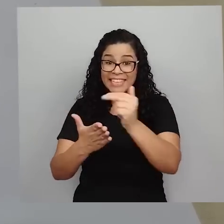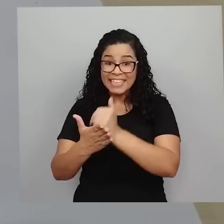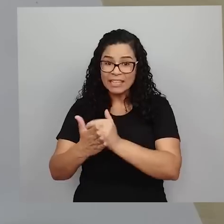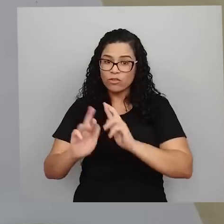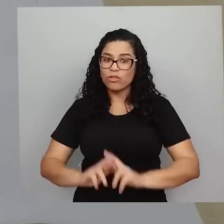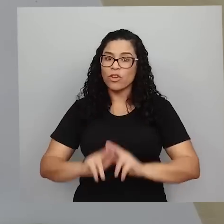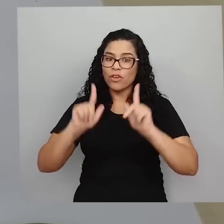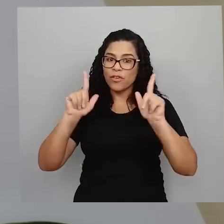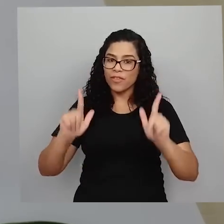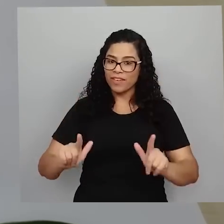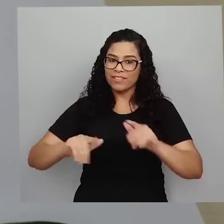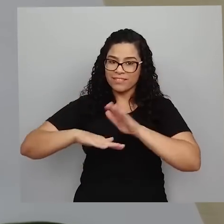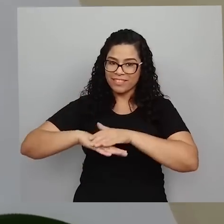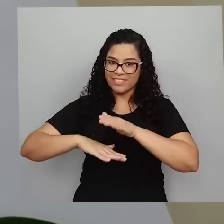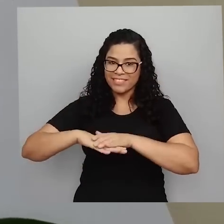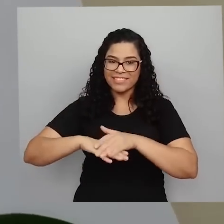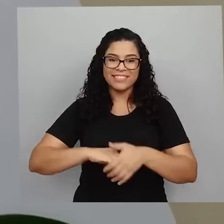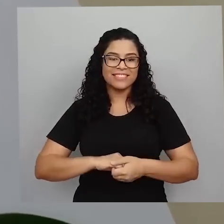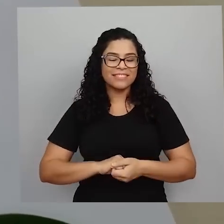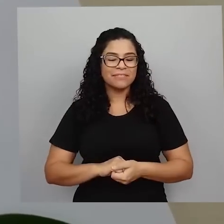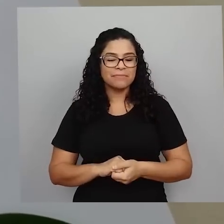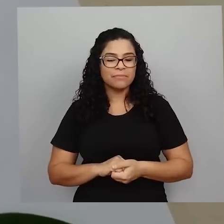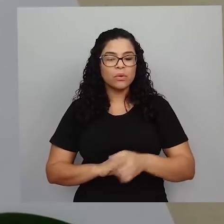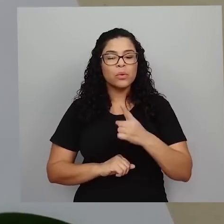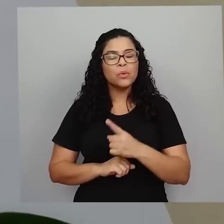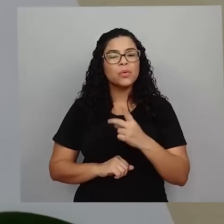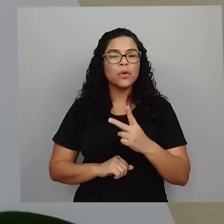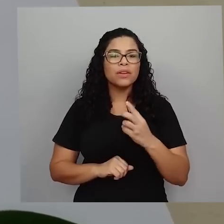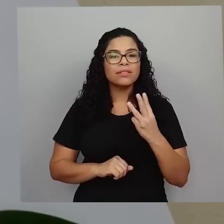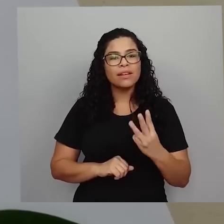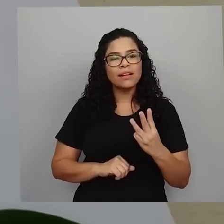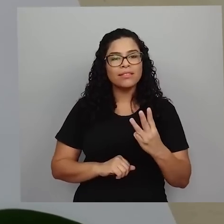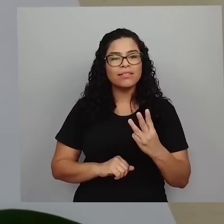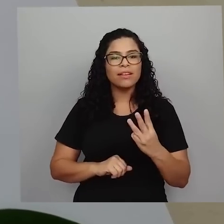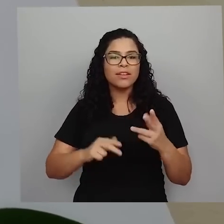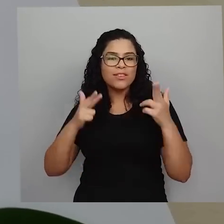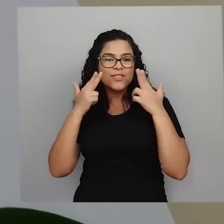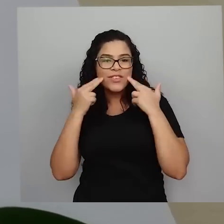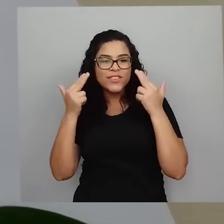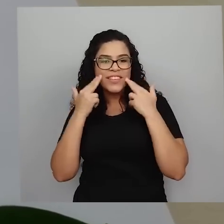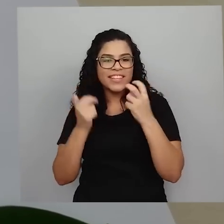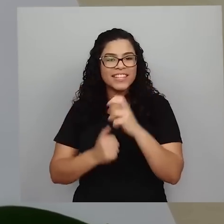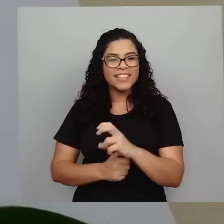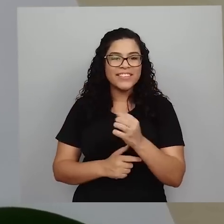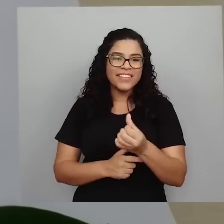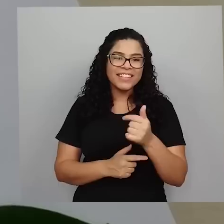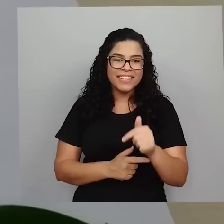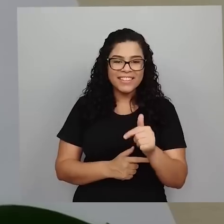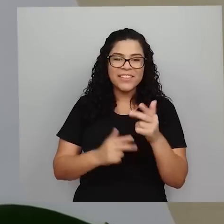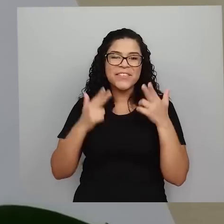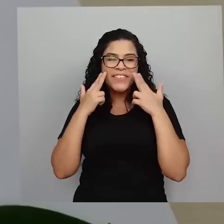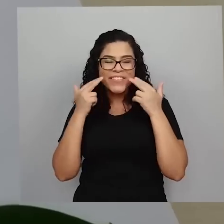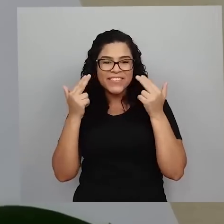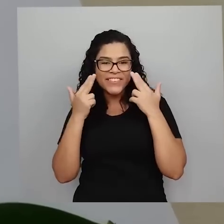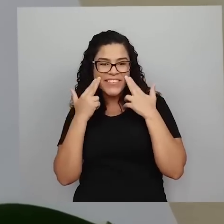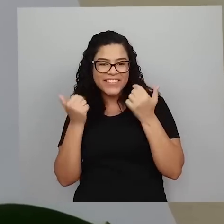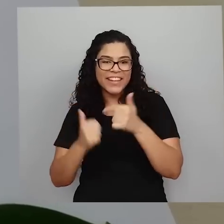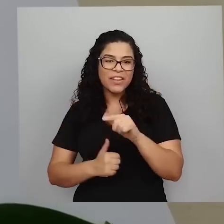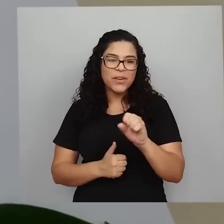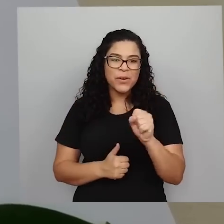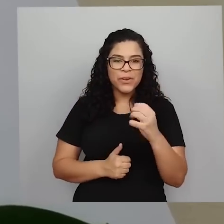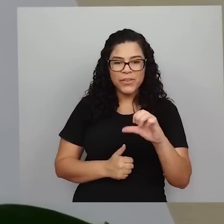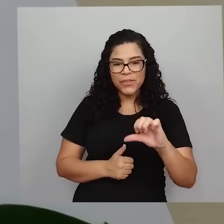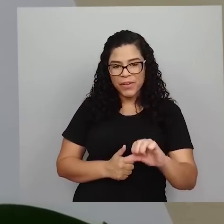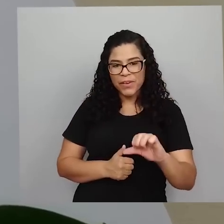bem diferente para ela? 1, 2, 3 índiozinhos, 4, 5, 6 índiozinhos,